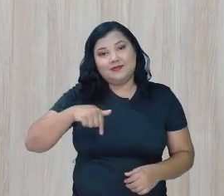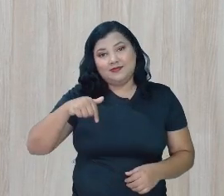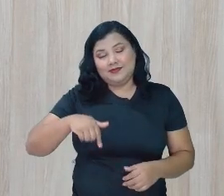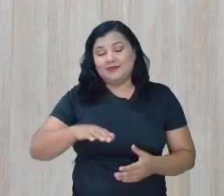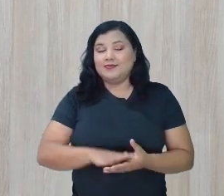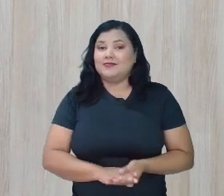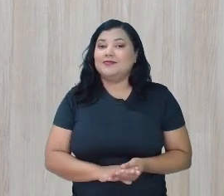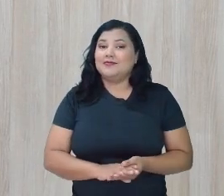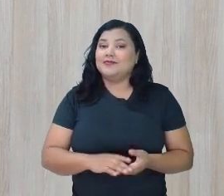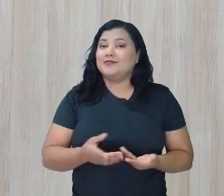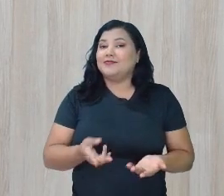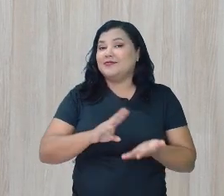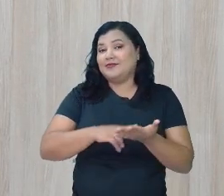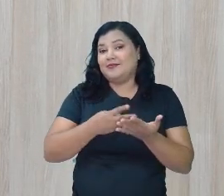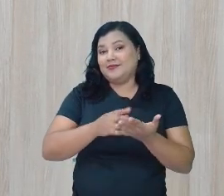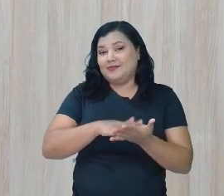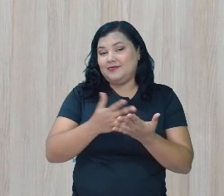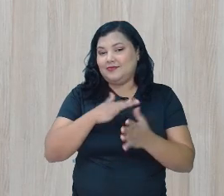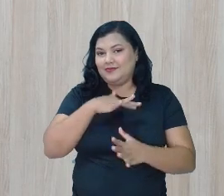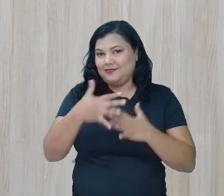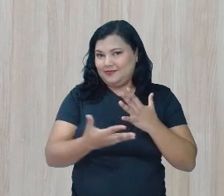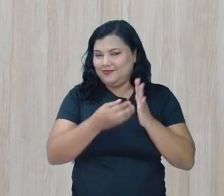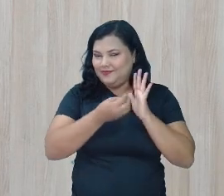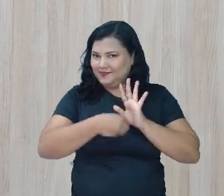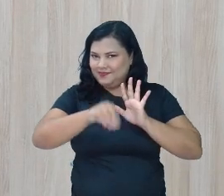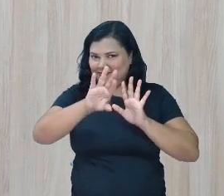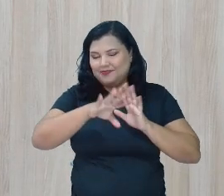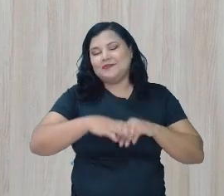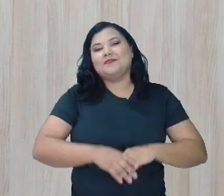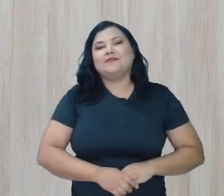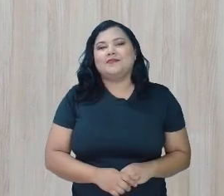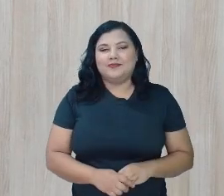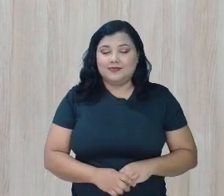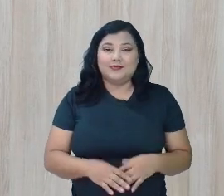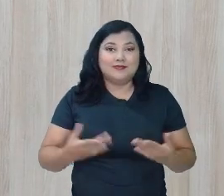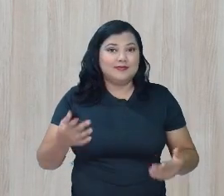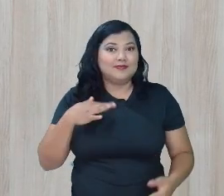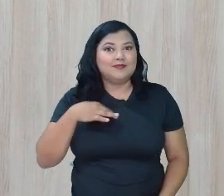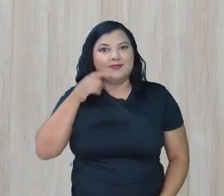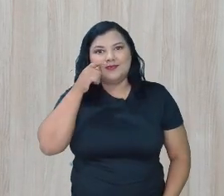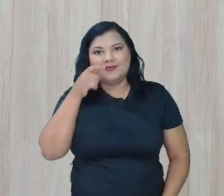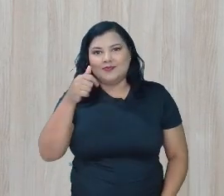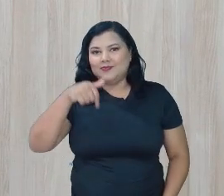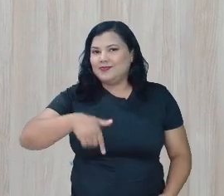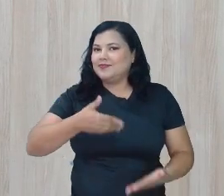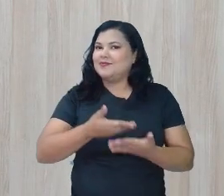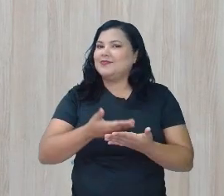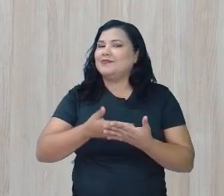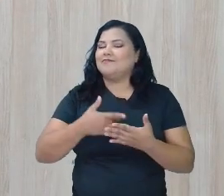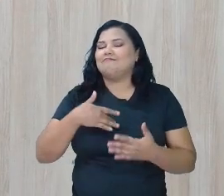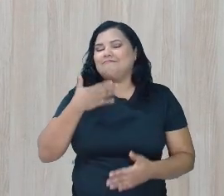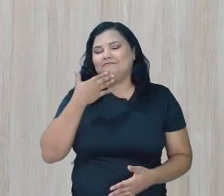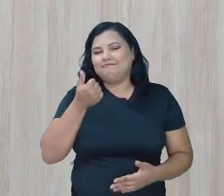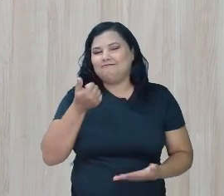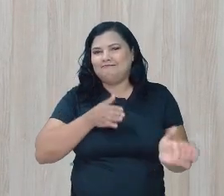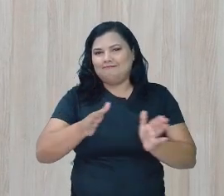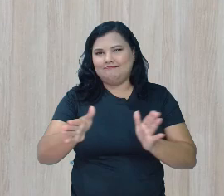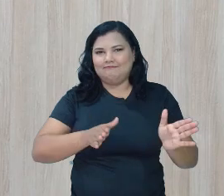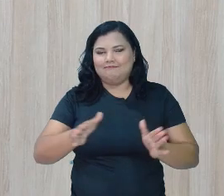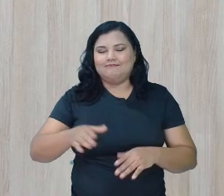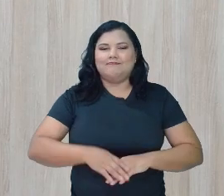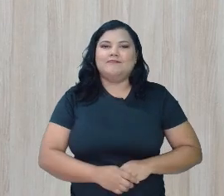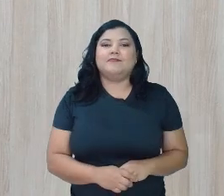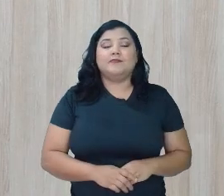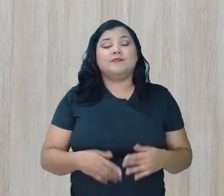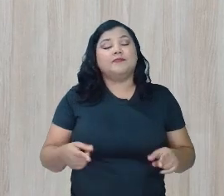na transmissão, de Libras e Sinais, e aí é tão interessante porque a nossa aula se torna muito mais acessível.